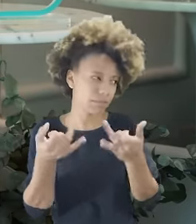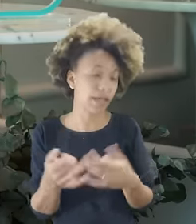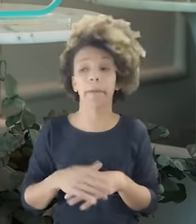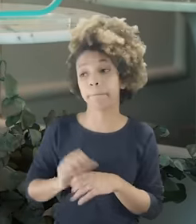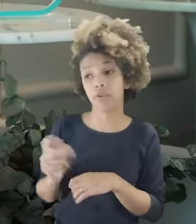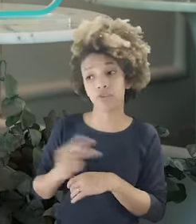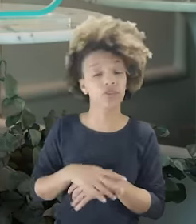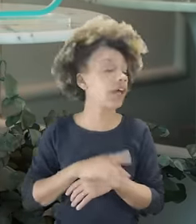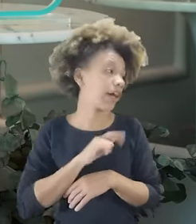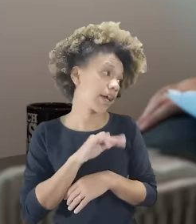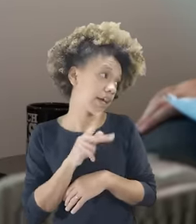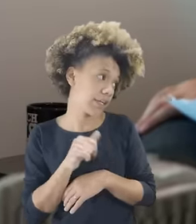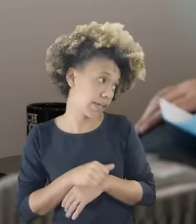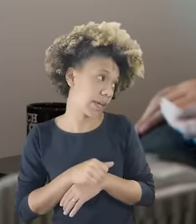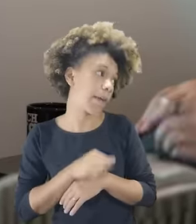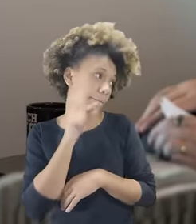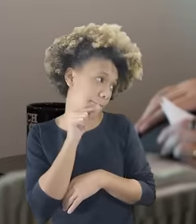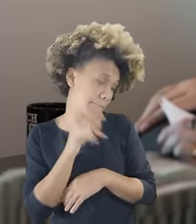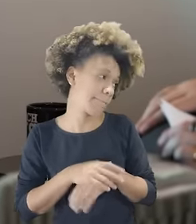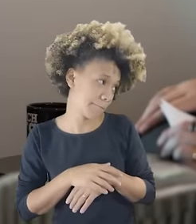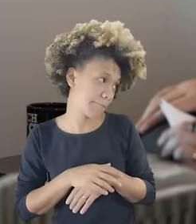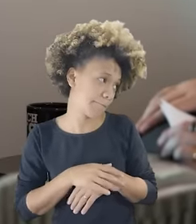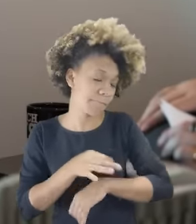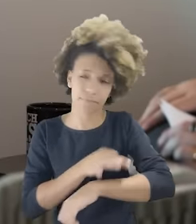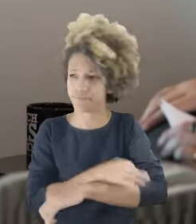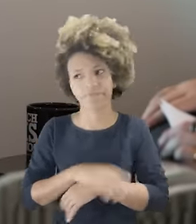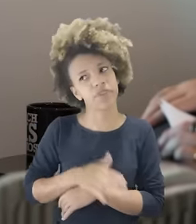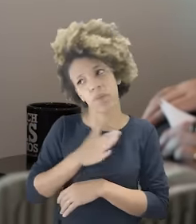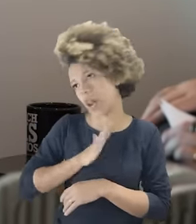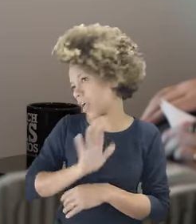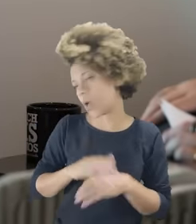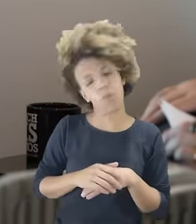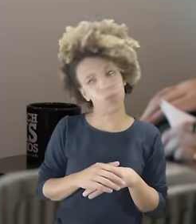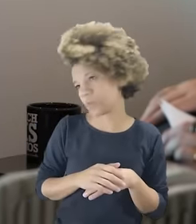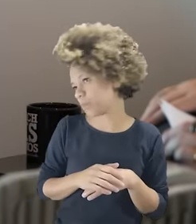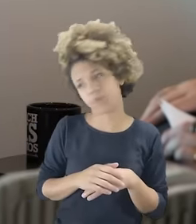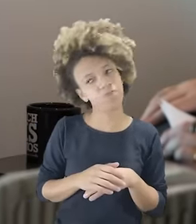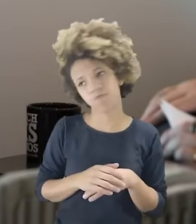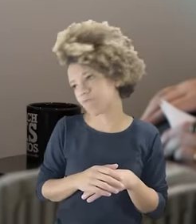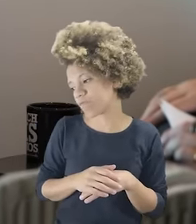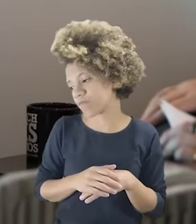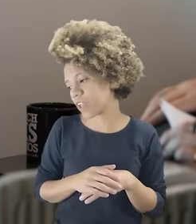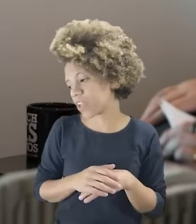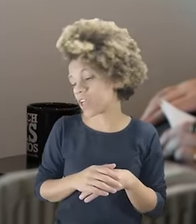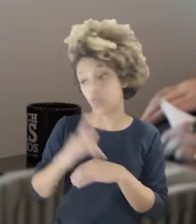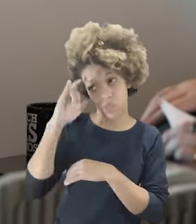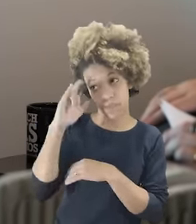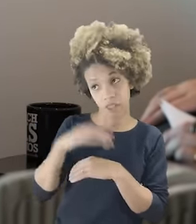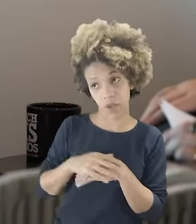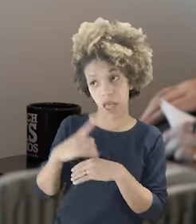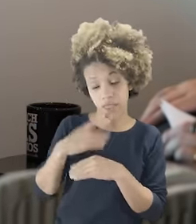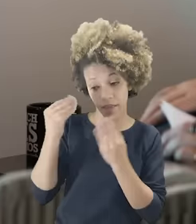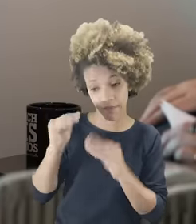pode falar Galinha Pintadinha Poxa isso não é bacana isso não é bacana sabe eu até tenho lá no meu Instagram